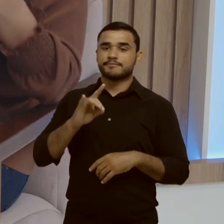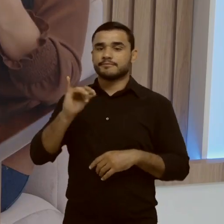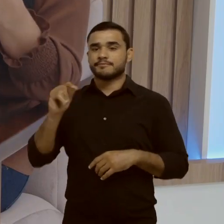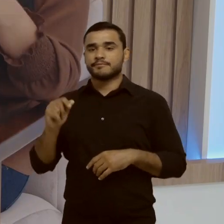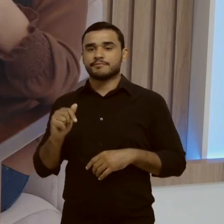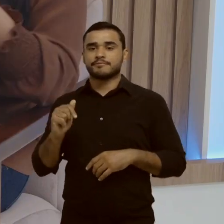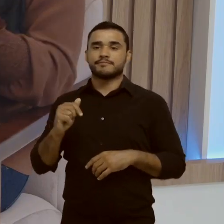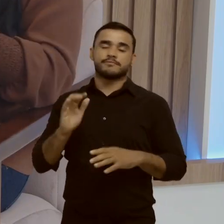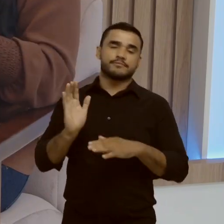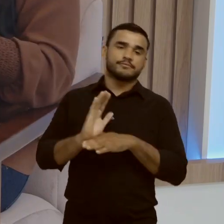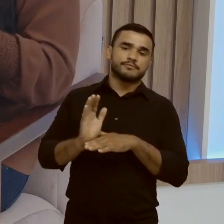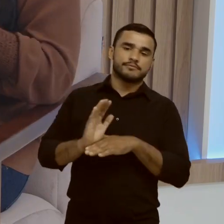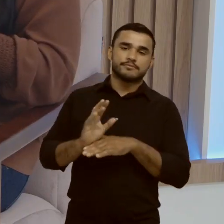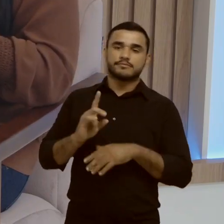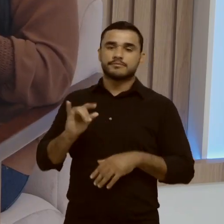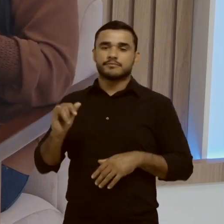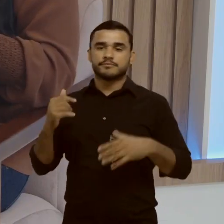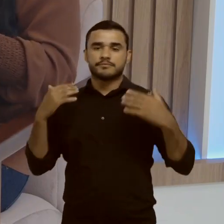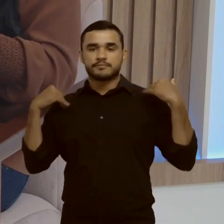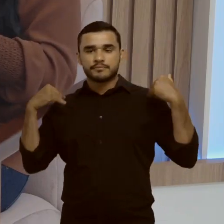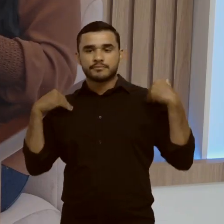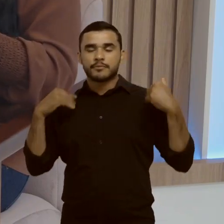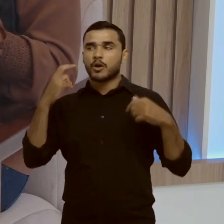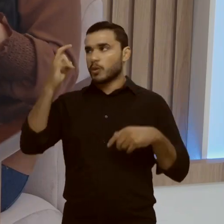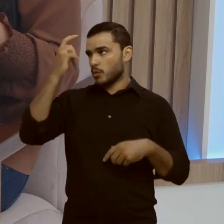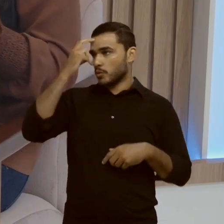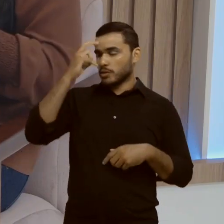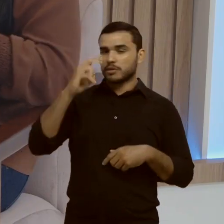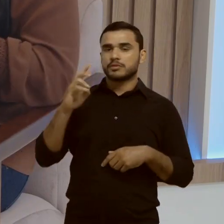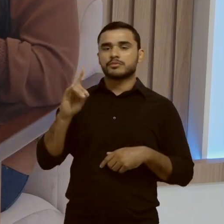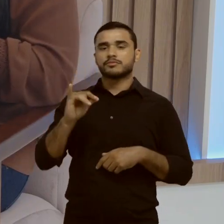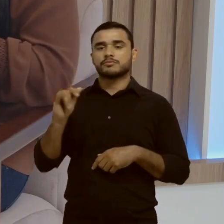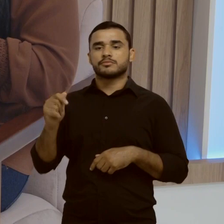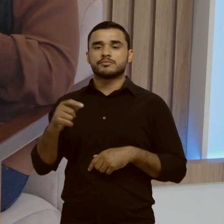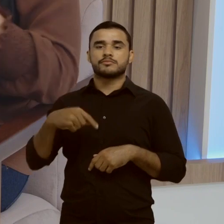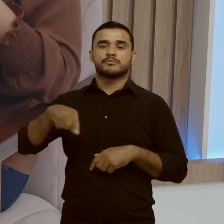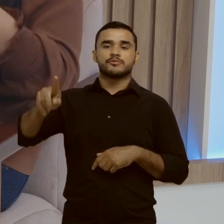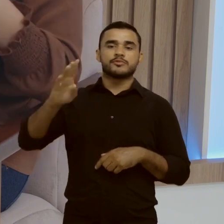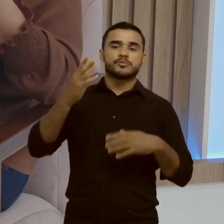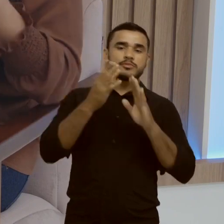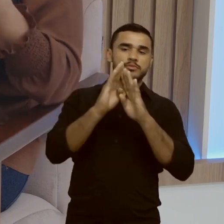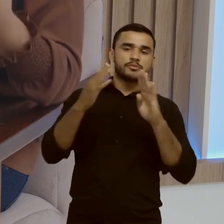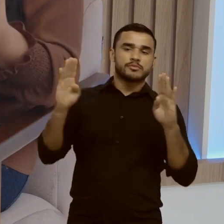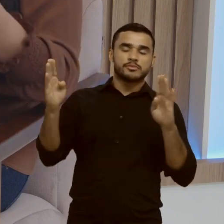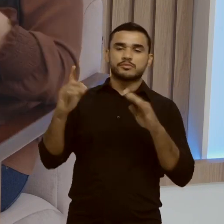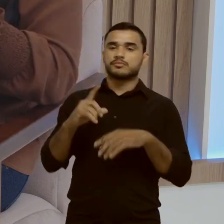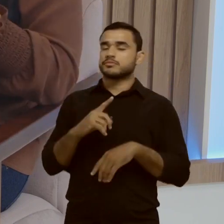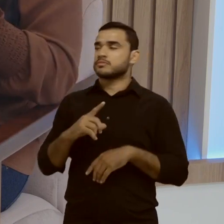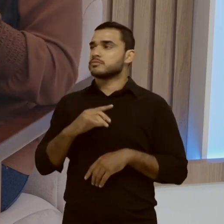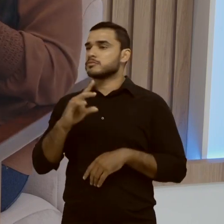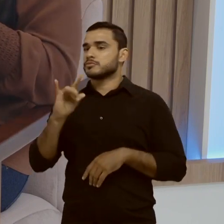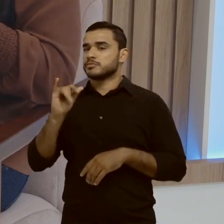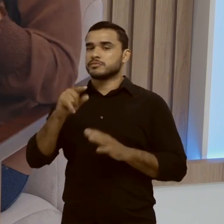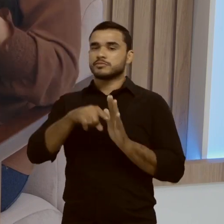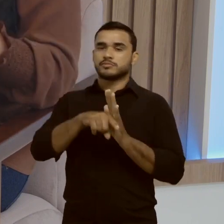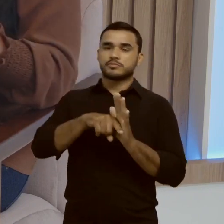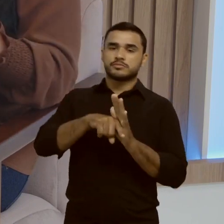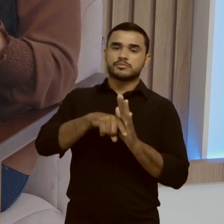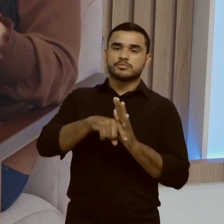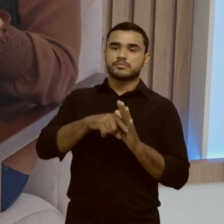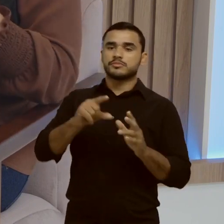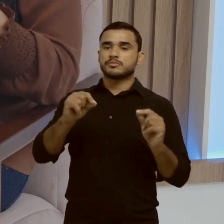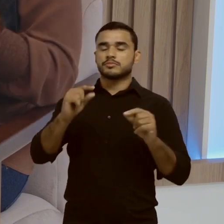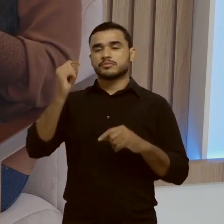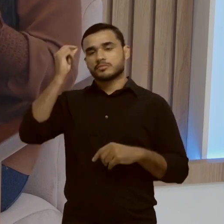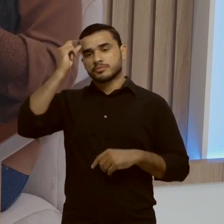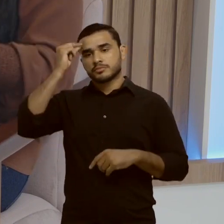hoje é o dia do cinema, hoje é o dia de um passeio cultural, hoje é o dia que nós vamos à biblioteca, hoje é o dia de pesquisar o que vocês querem saber